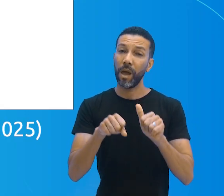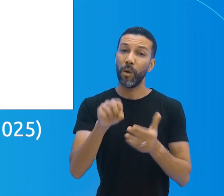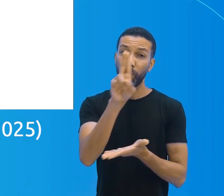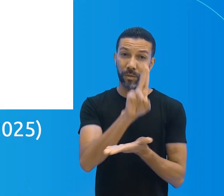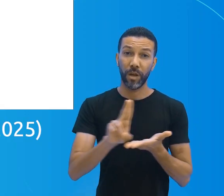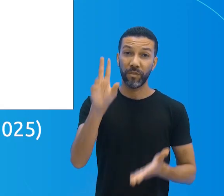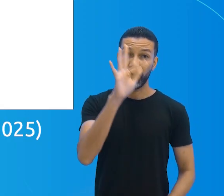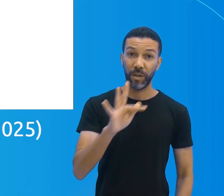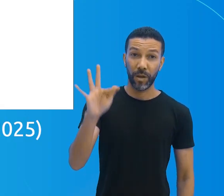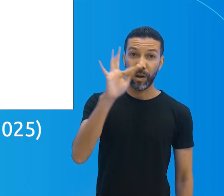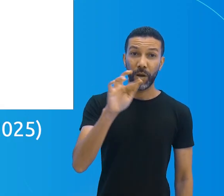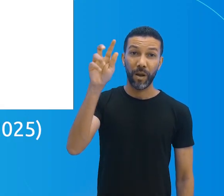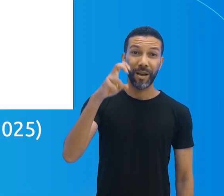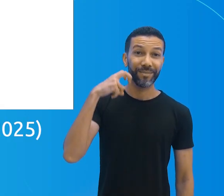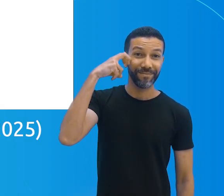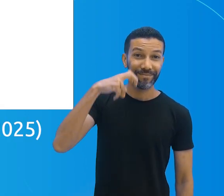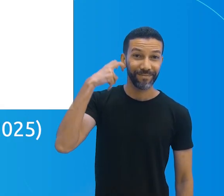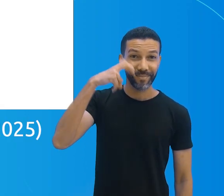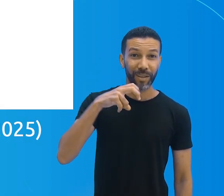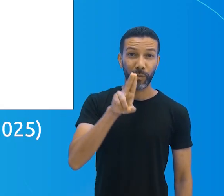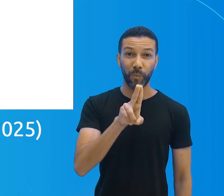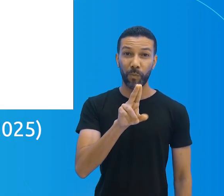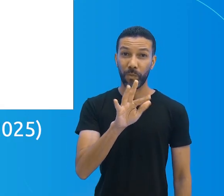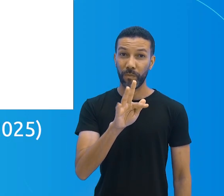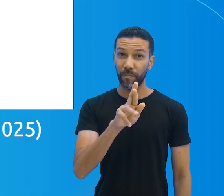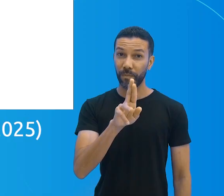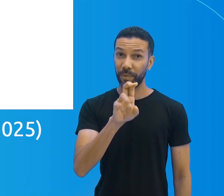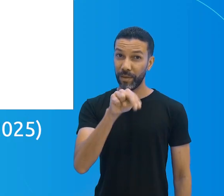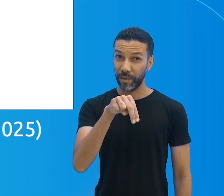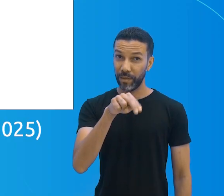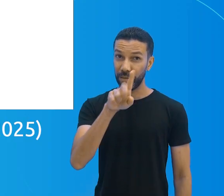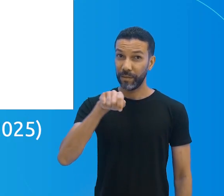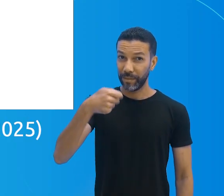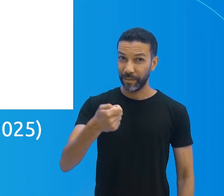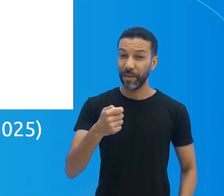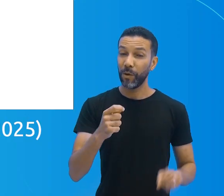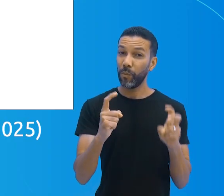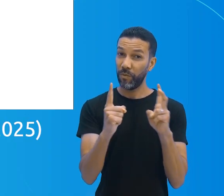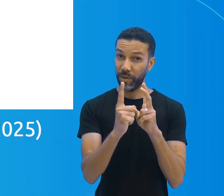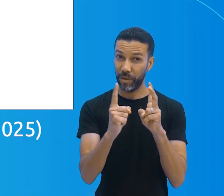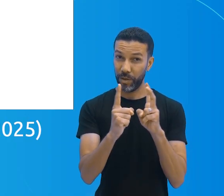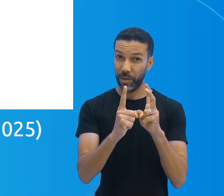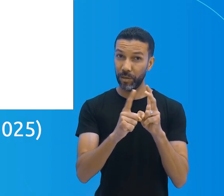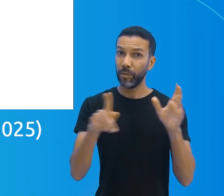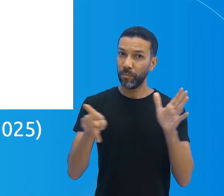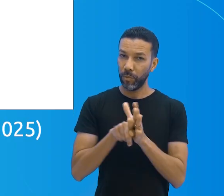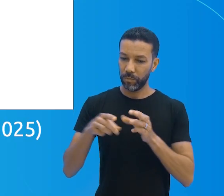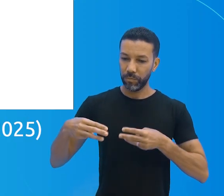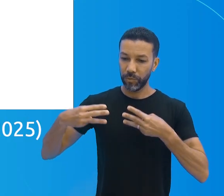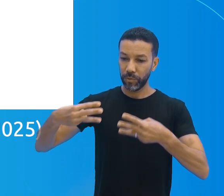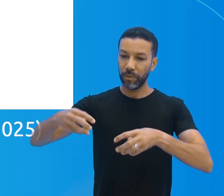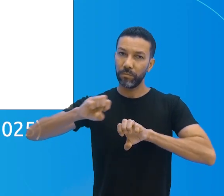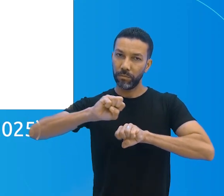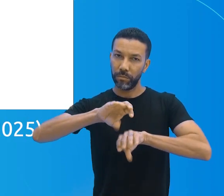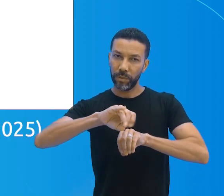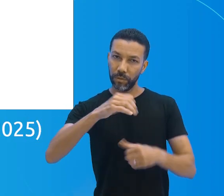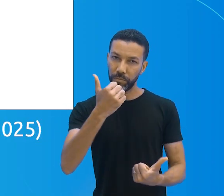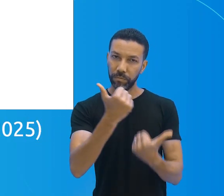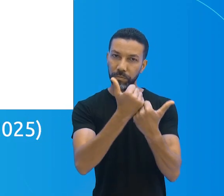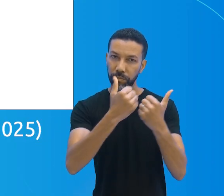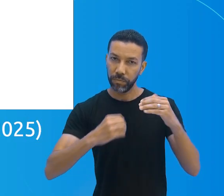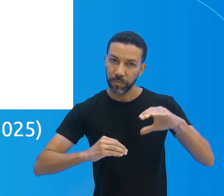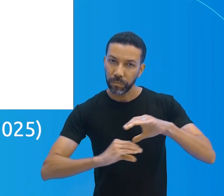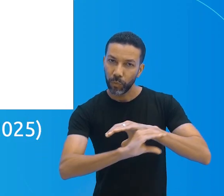do Rio Grande do Norte, fomentado pelo MEC, certo? Nós tivemos a primeira implantação